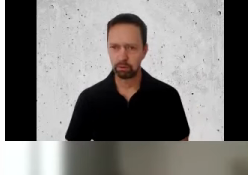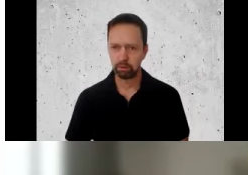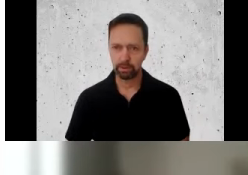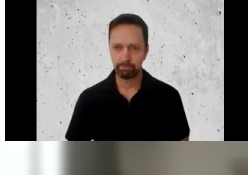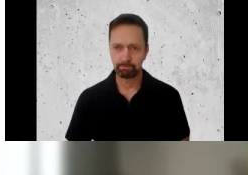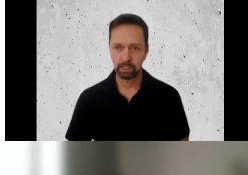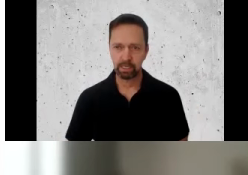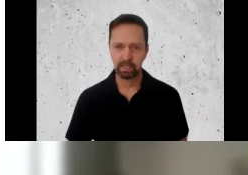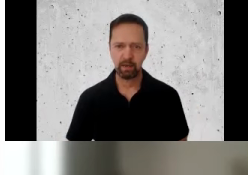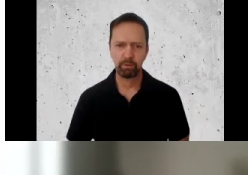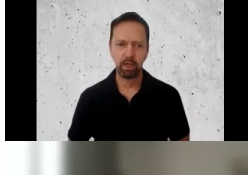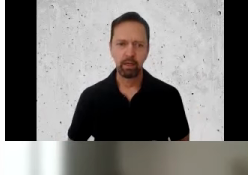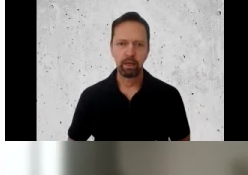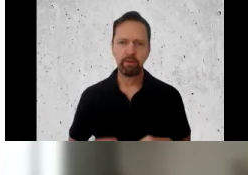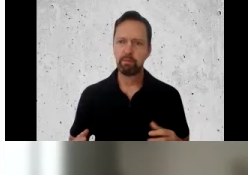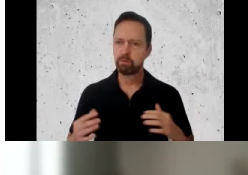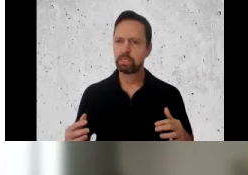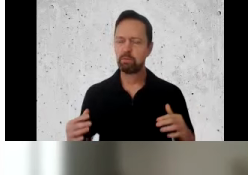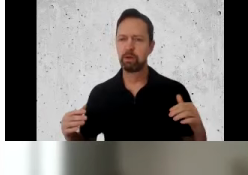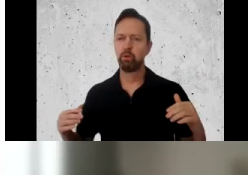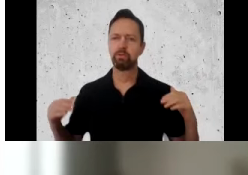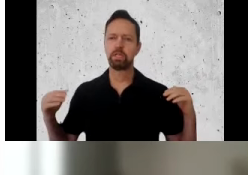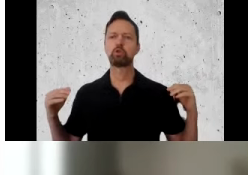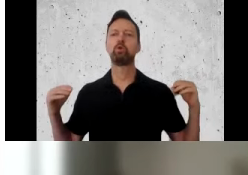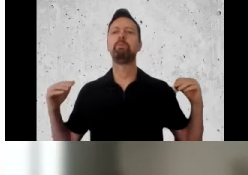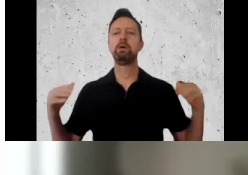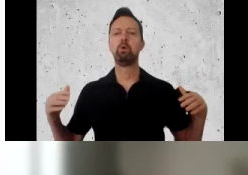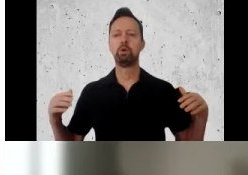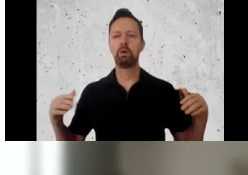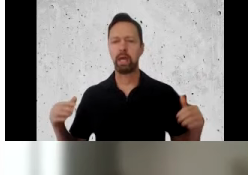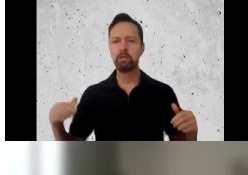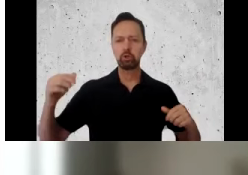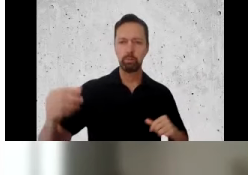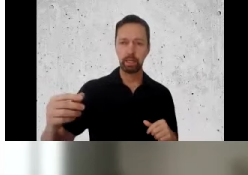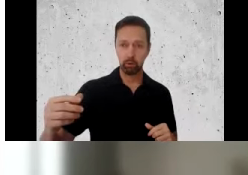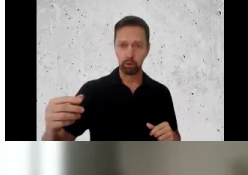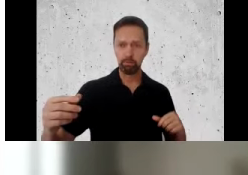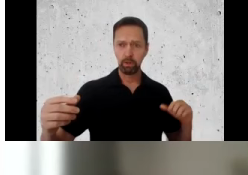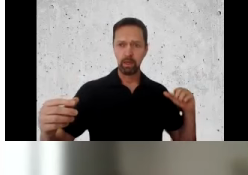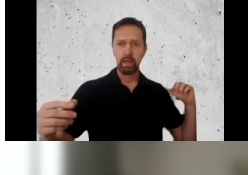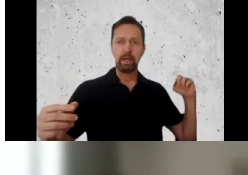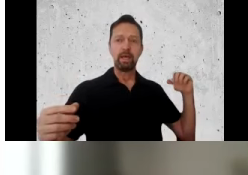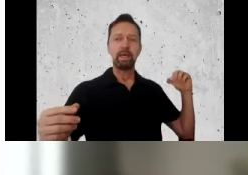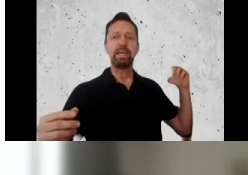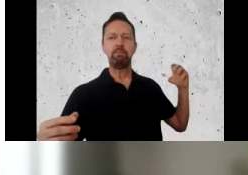outro dessa época, havia mais ou menos a mesma coisa. Você descobria o ouro, alguém descobria o ouro,